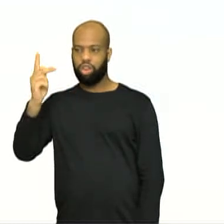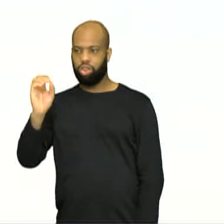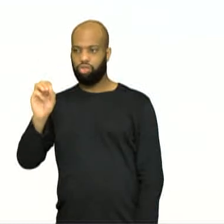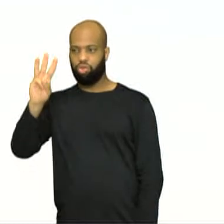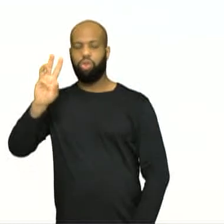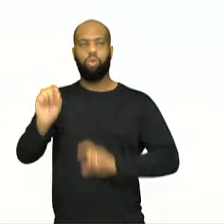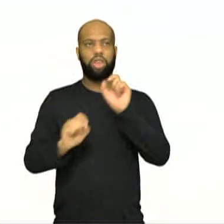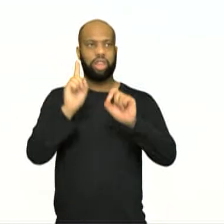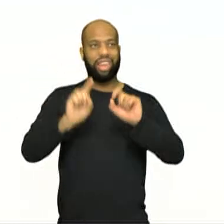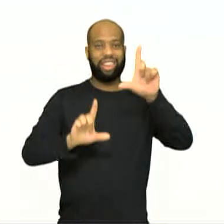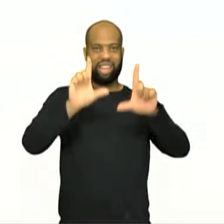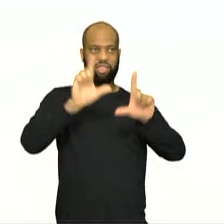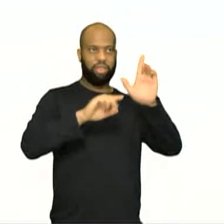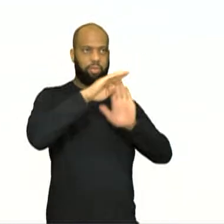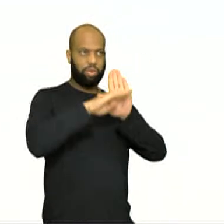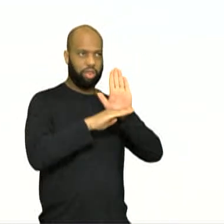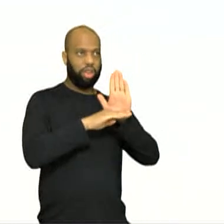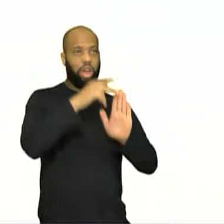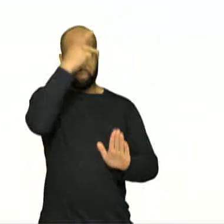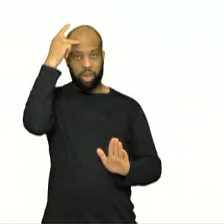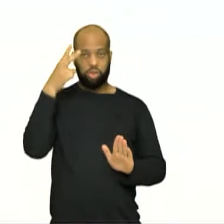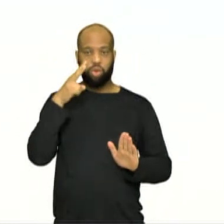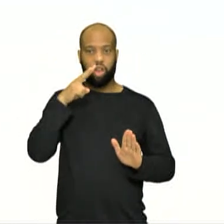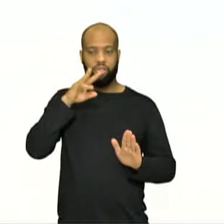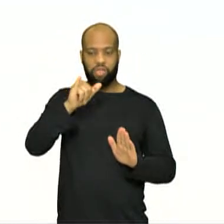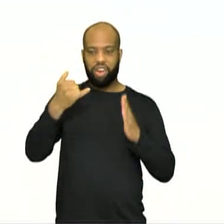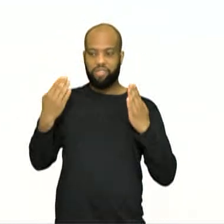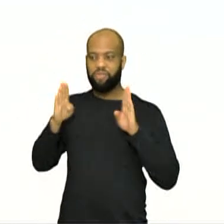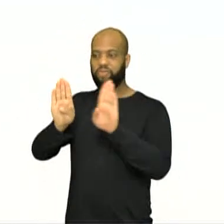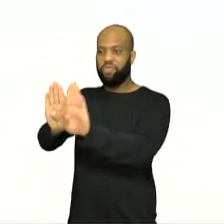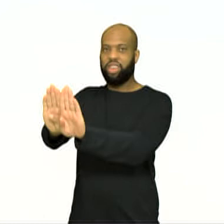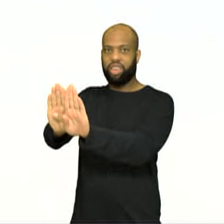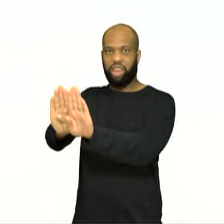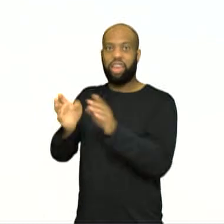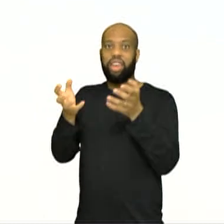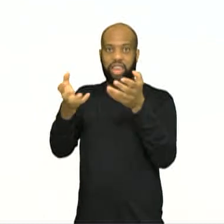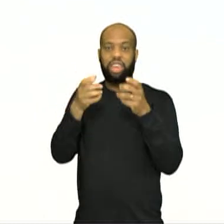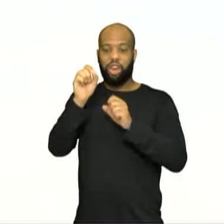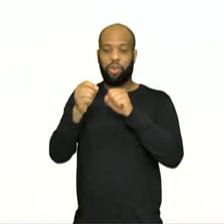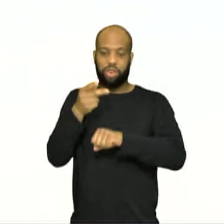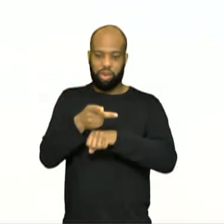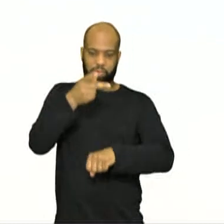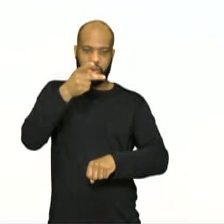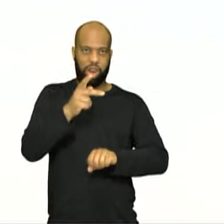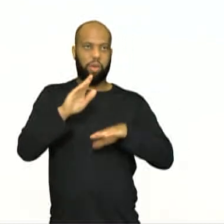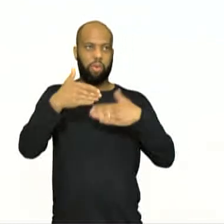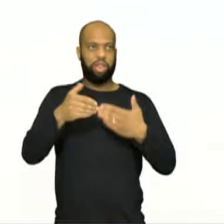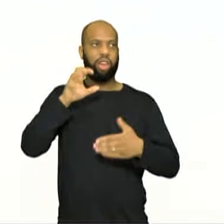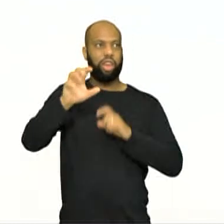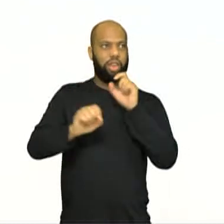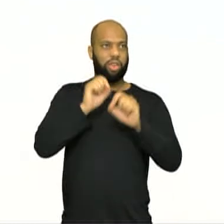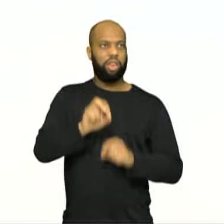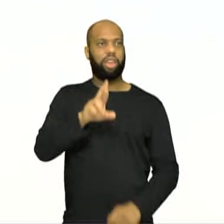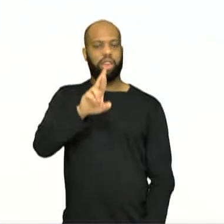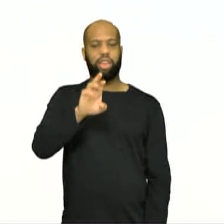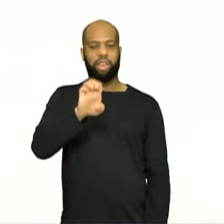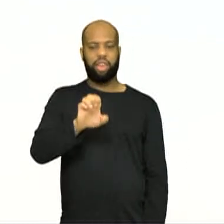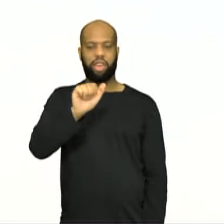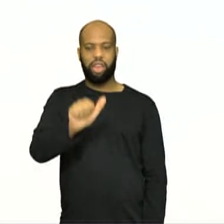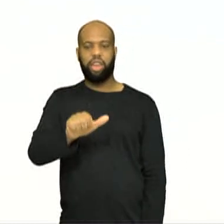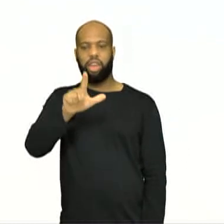televisão que levam as pessoas ao confinamento em busca de um prêmio. Esses programas de